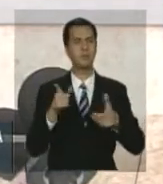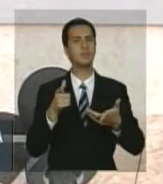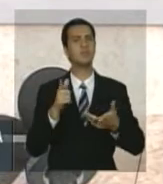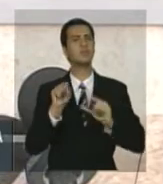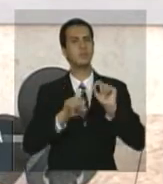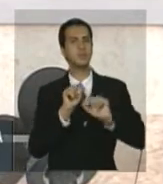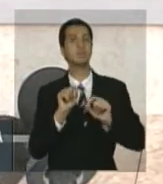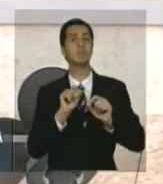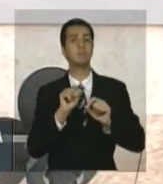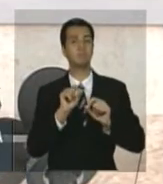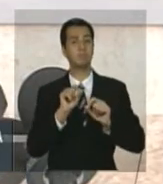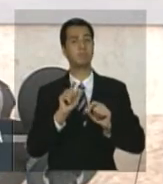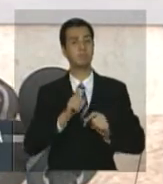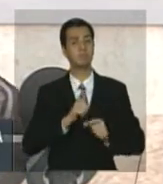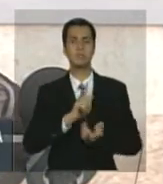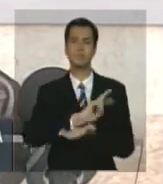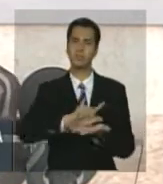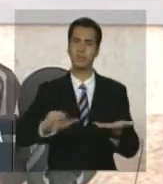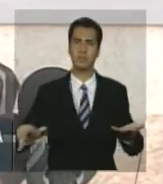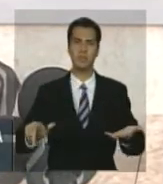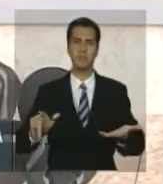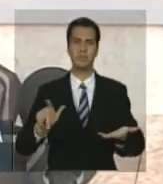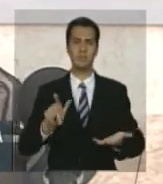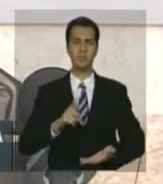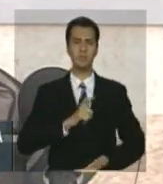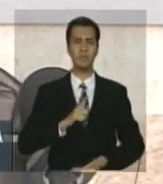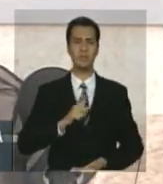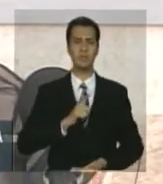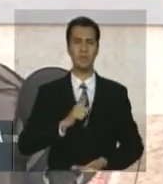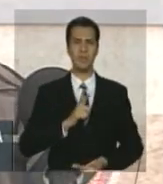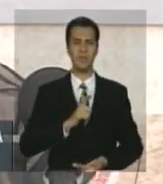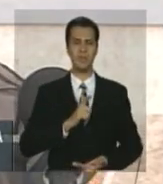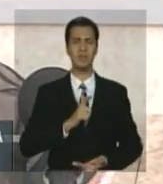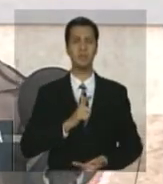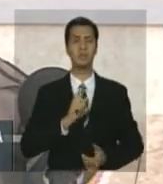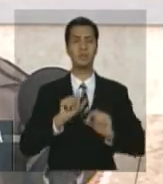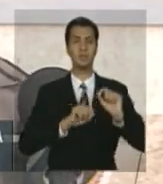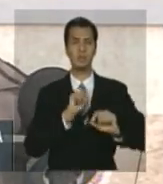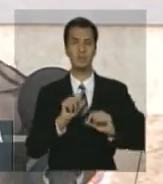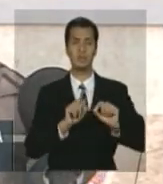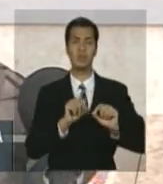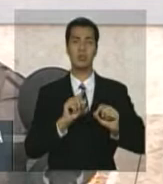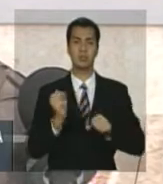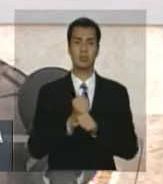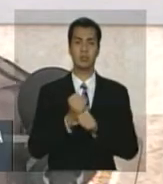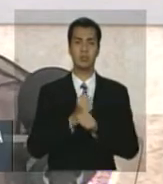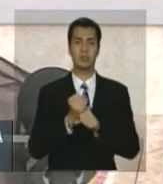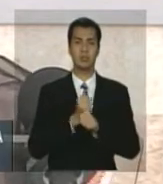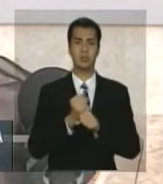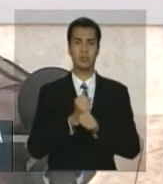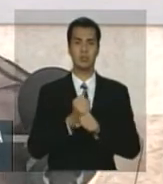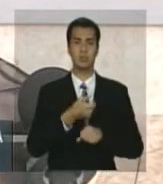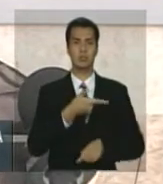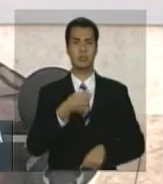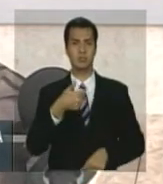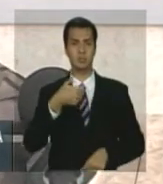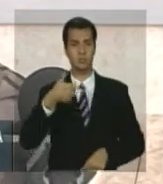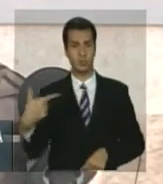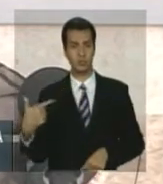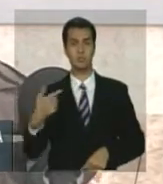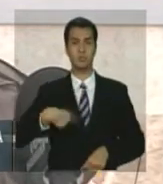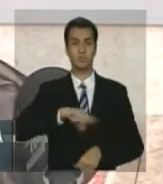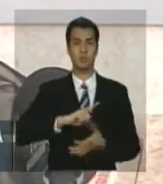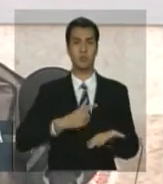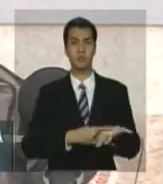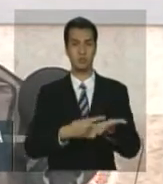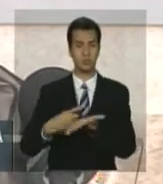em dezembro de 2011. O que nós estávamos fazendo na reunião? Olhando 2012, estabelecendo as metas para 2012, estabelecendo